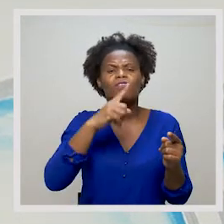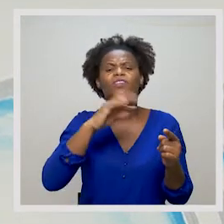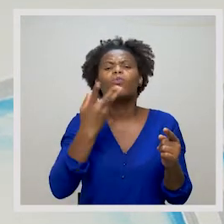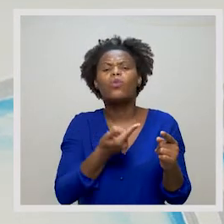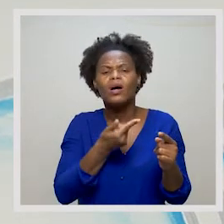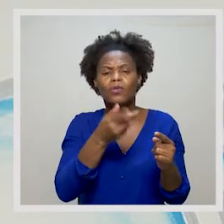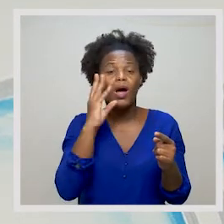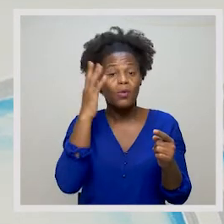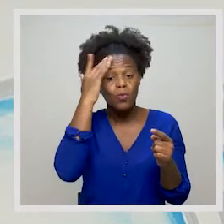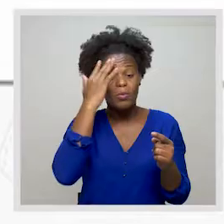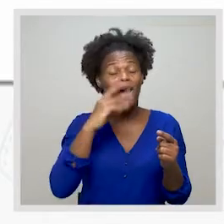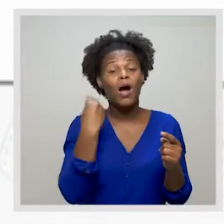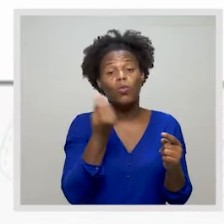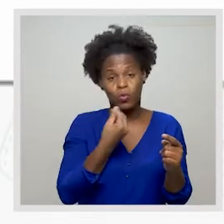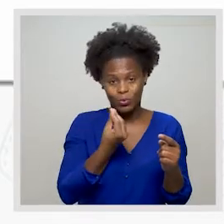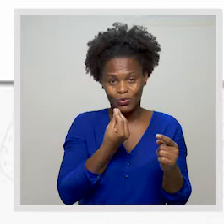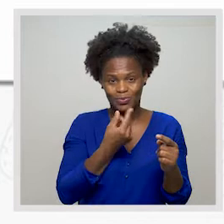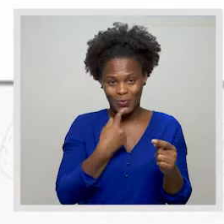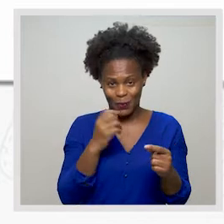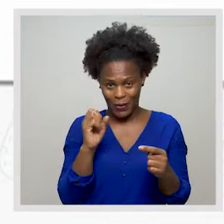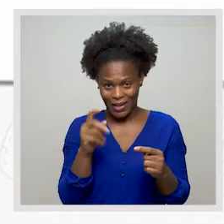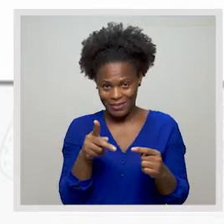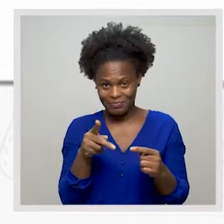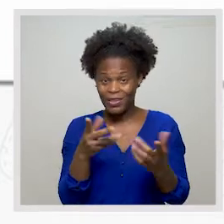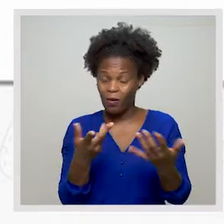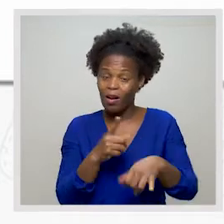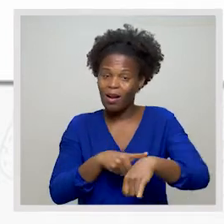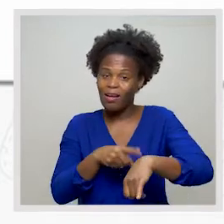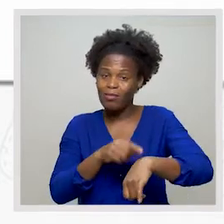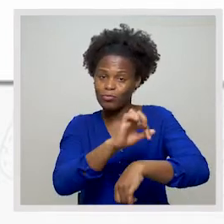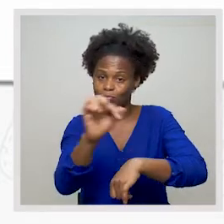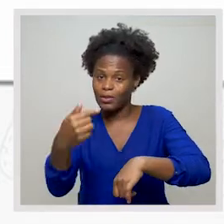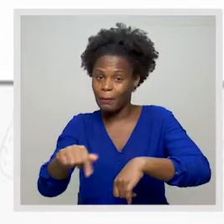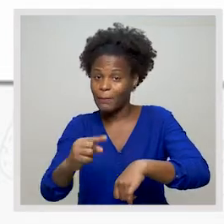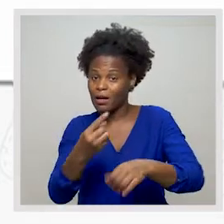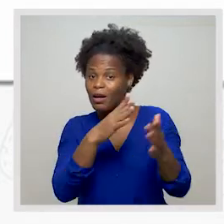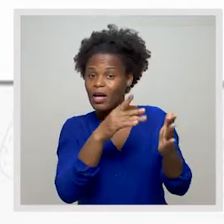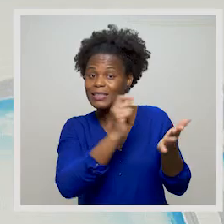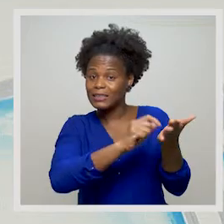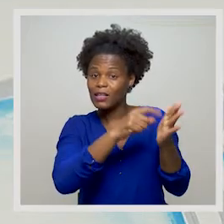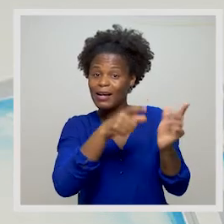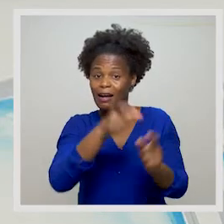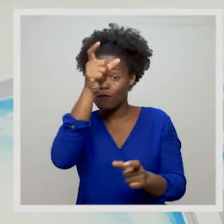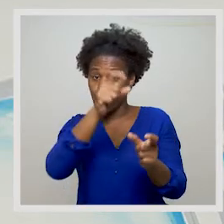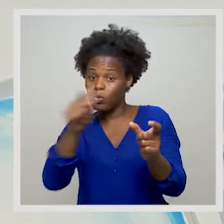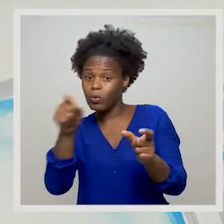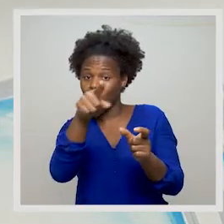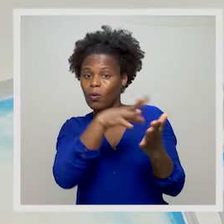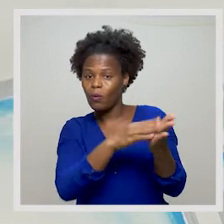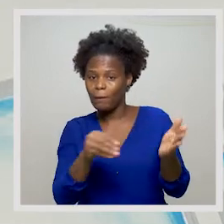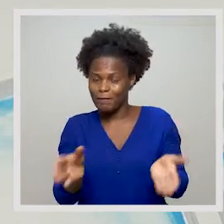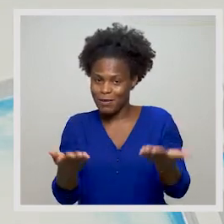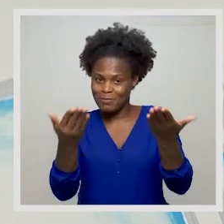neste caso o número de alunos. Ok? Então, vou-vos deixar um tempo para copiarem o